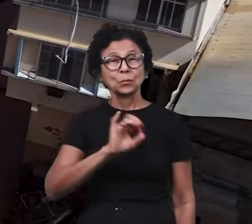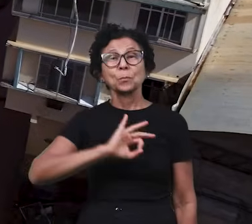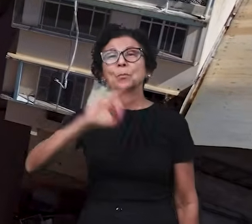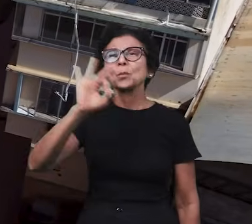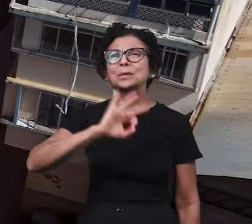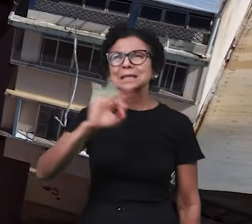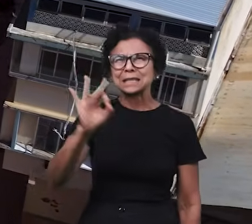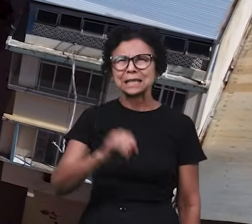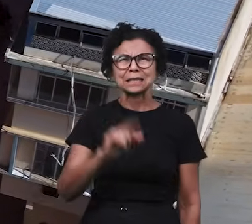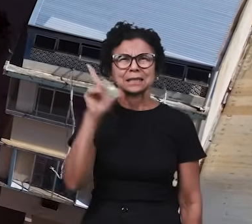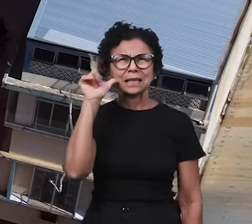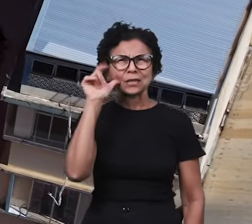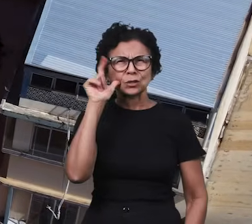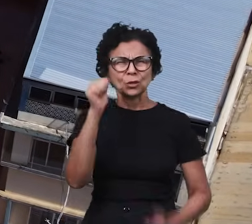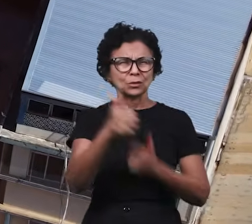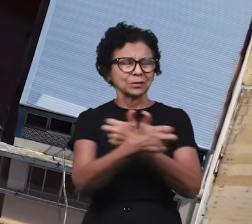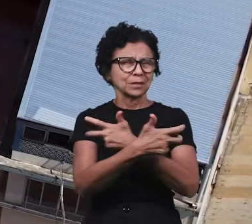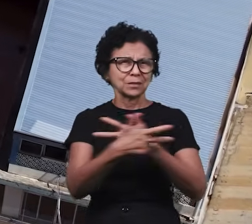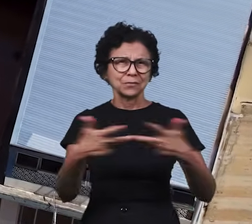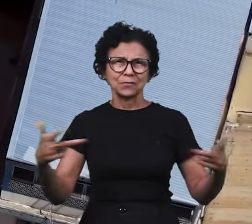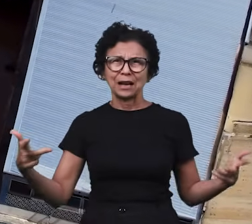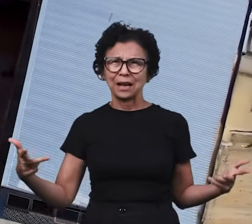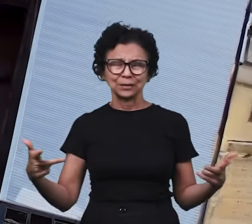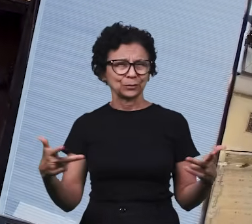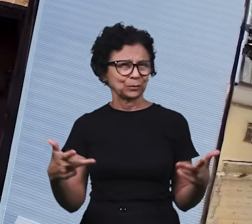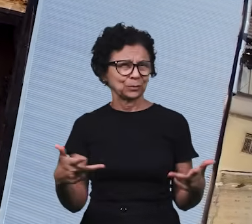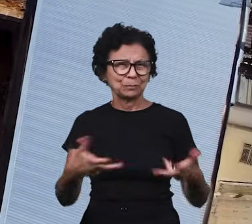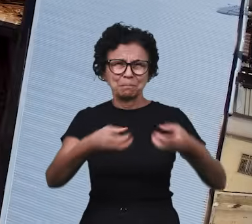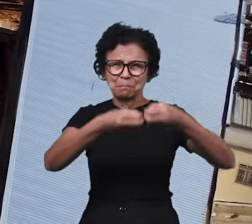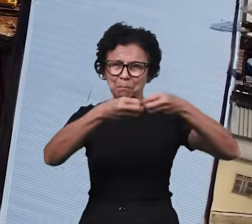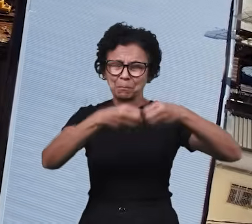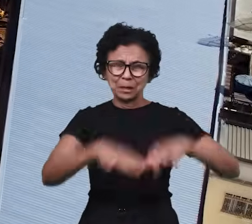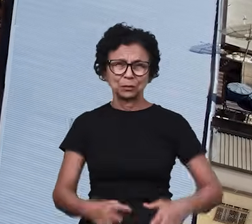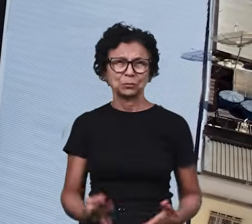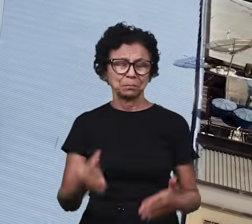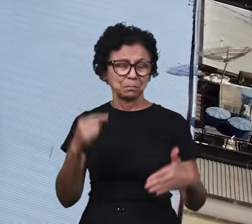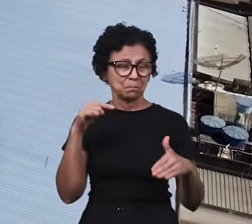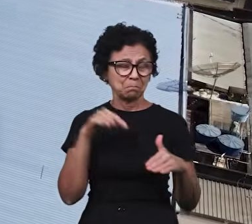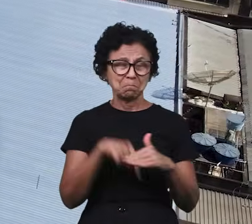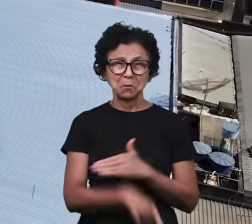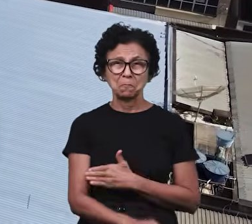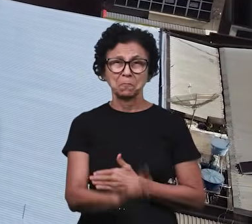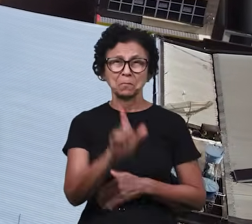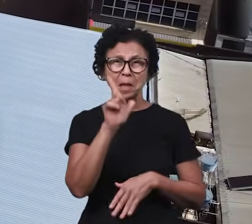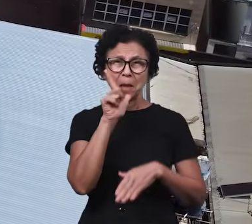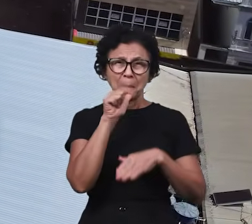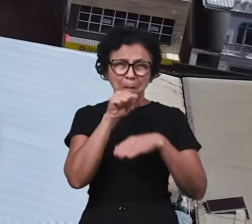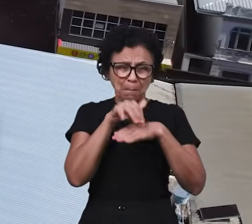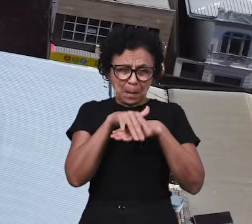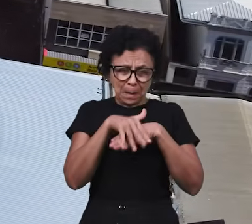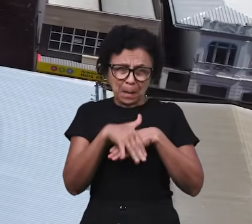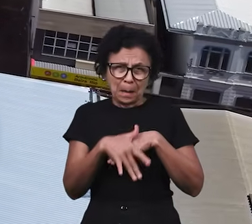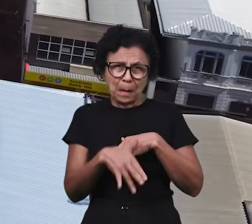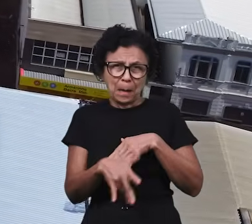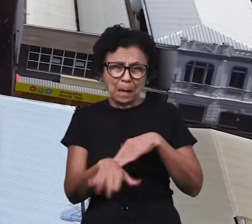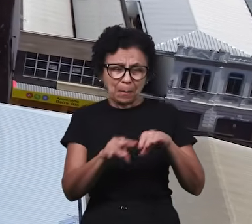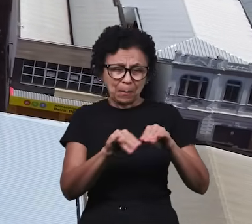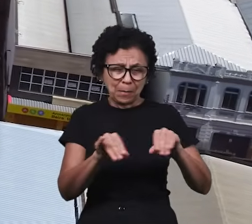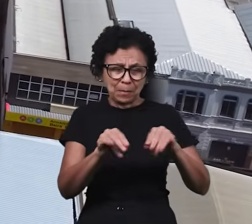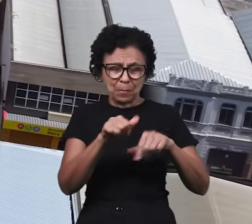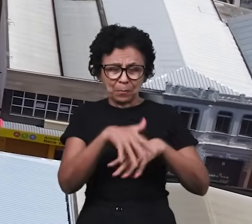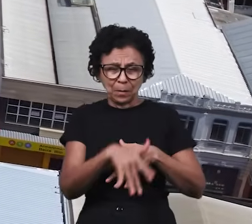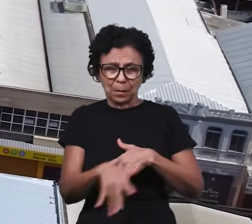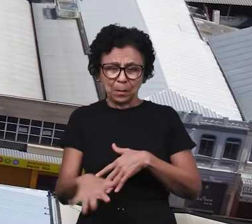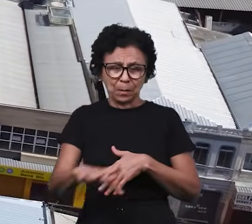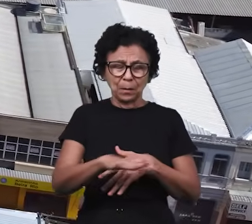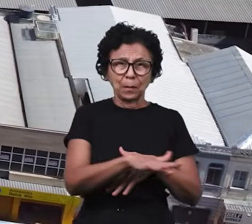do comércio. Conhecida como polo moveleiro, a cidade teve prejuízos profundos. A lama invadiu empresas